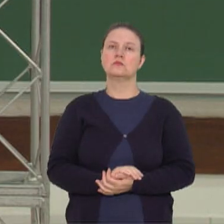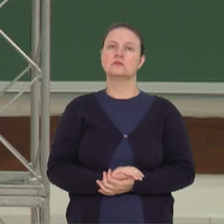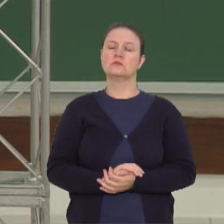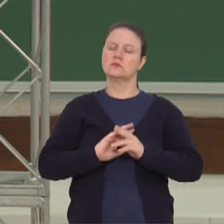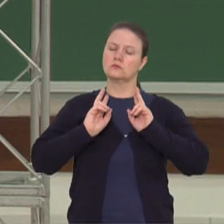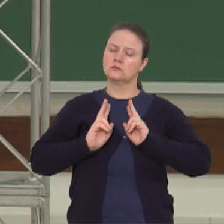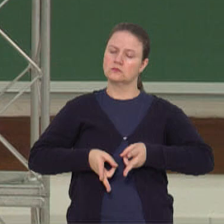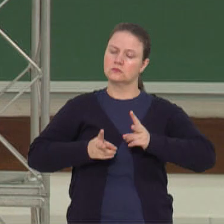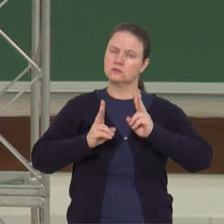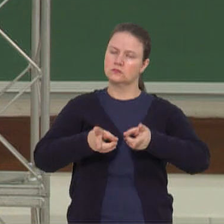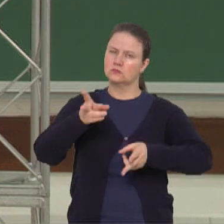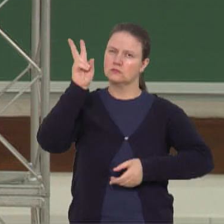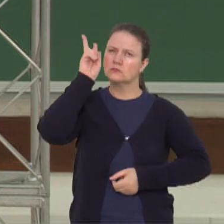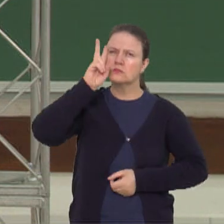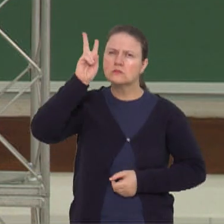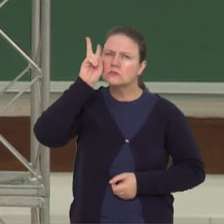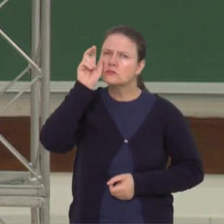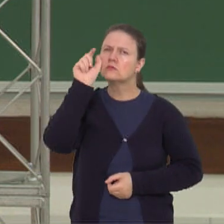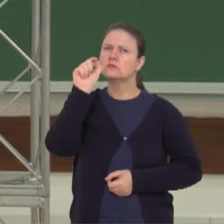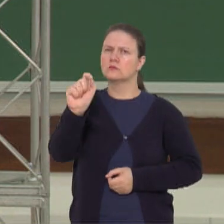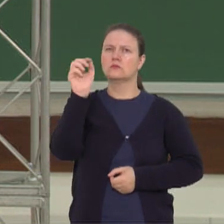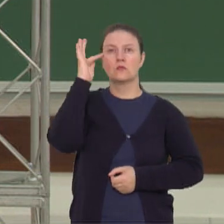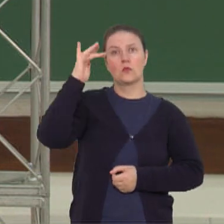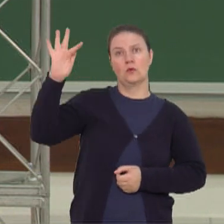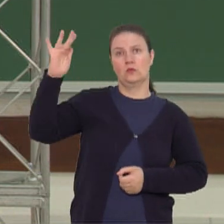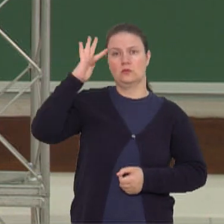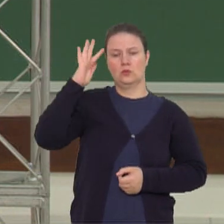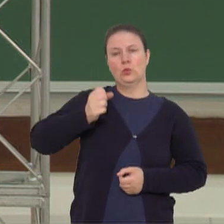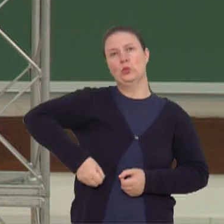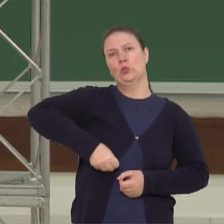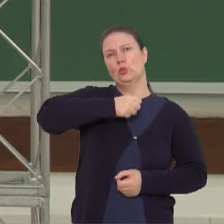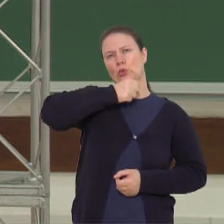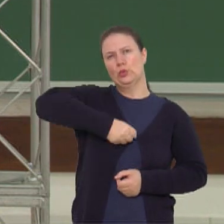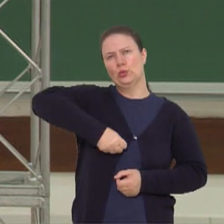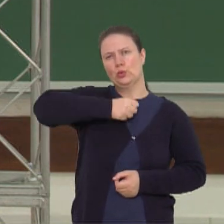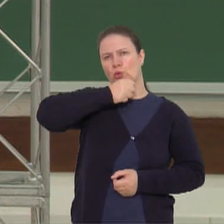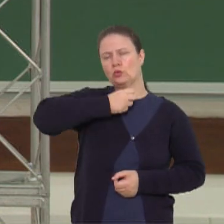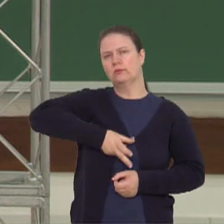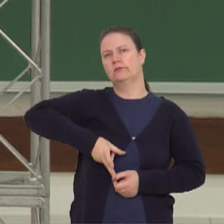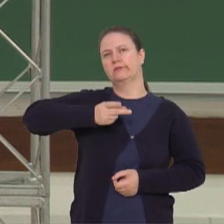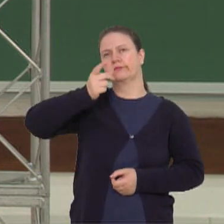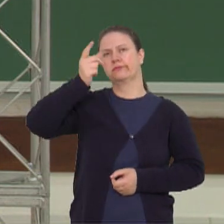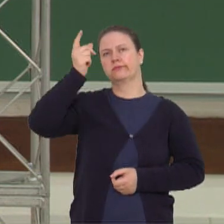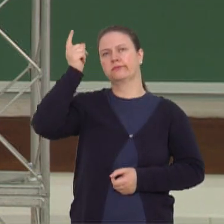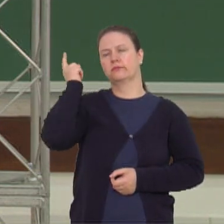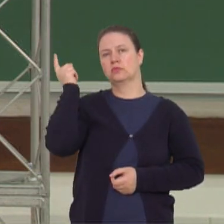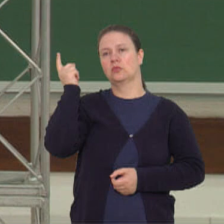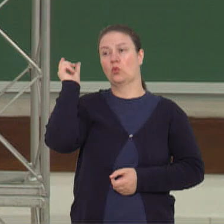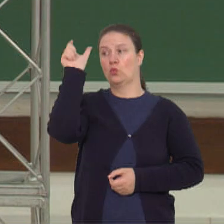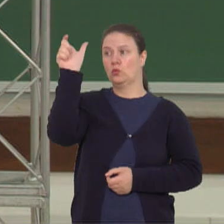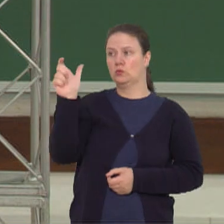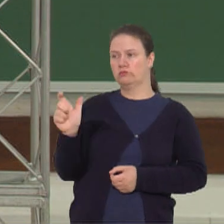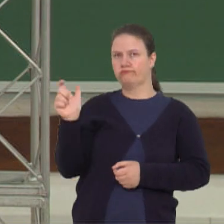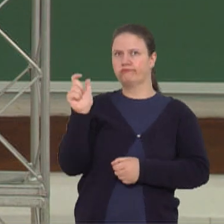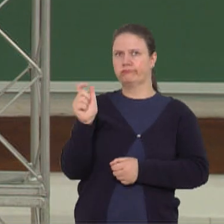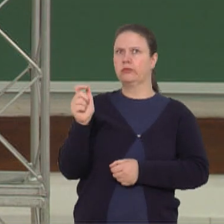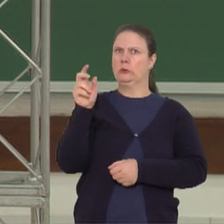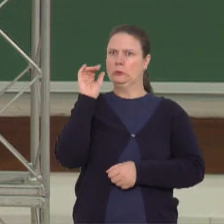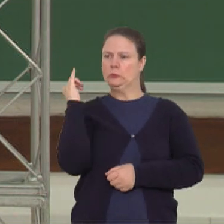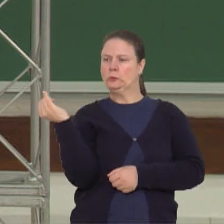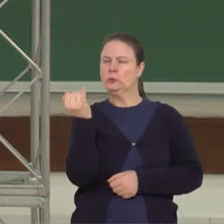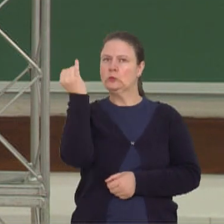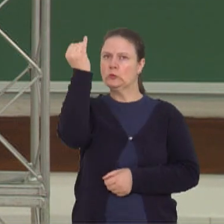Sempre é bom relembrar, quando falamos de filosofia antiga, de história antiga, que os grandes personagens, filósofos ou personagens